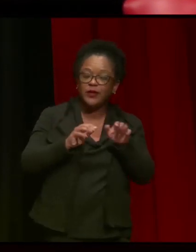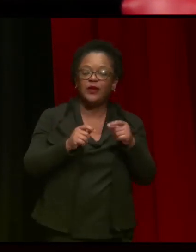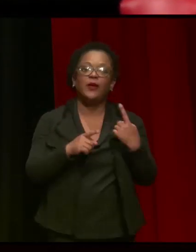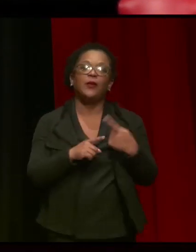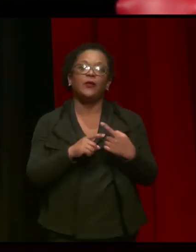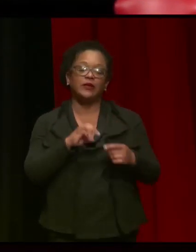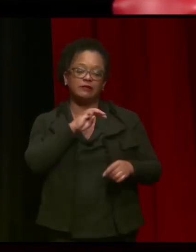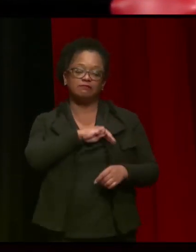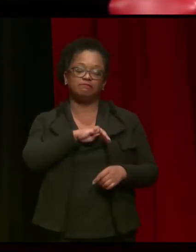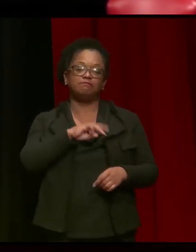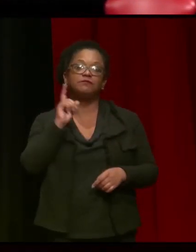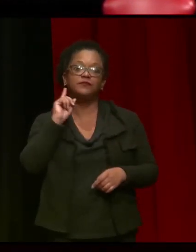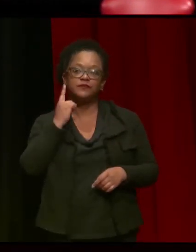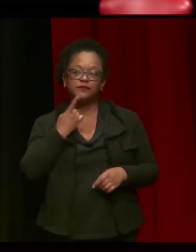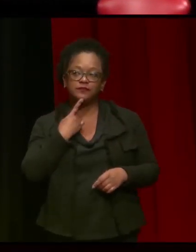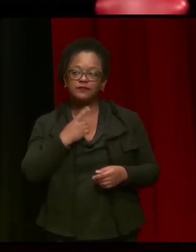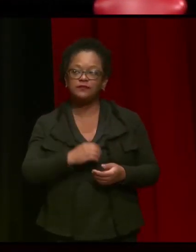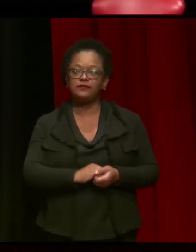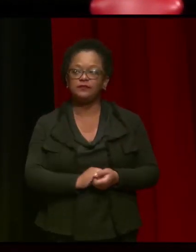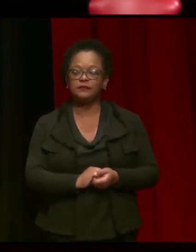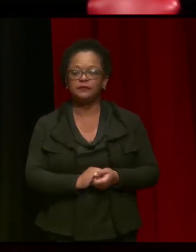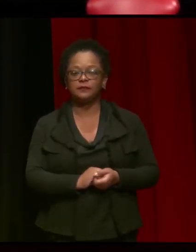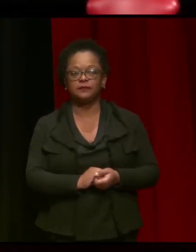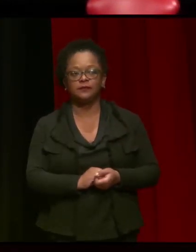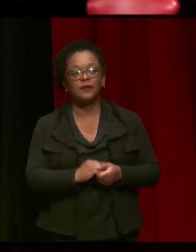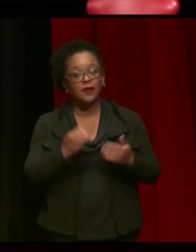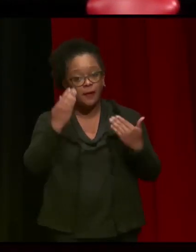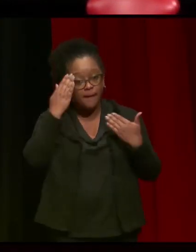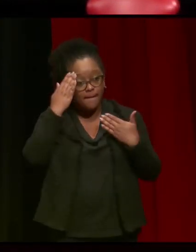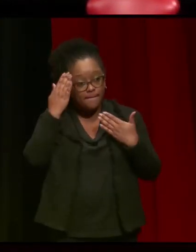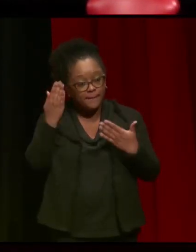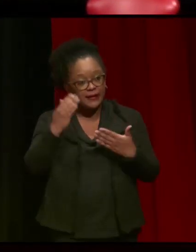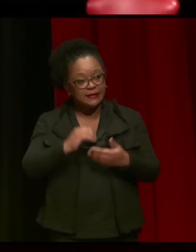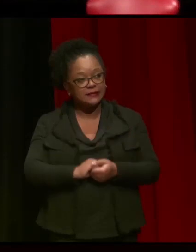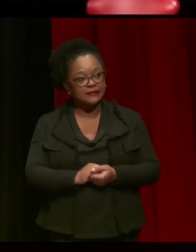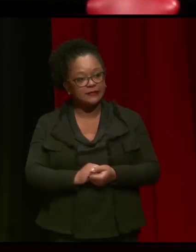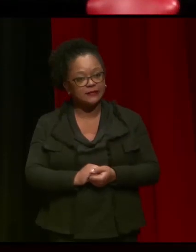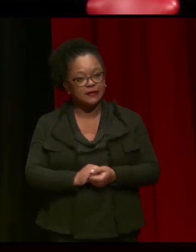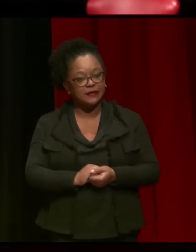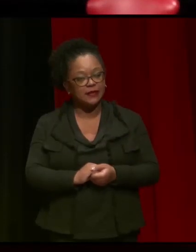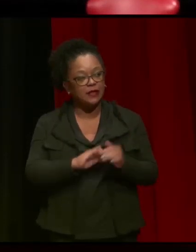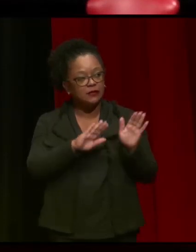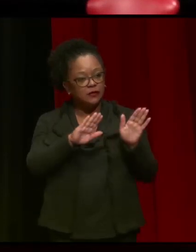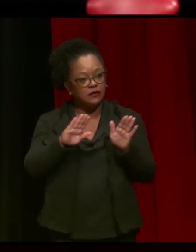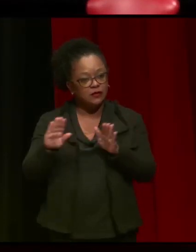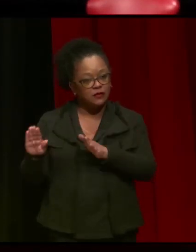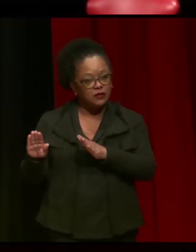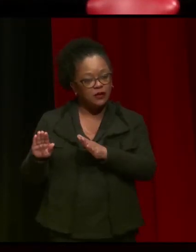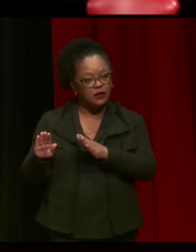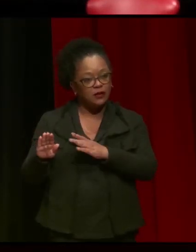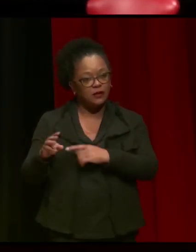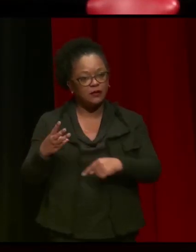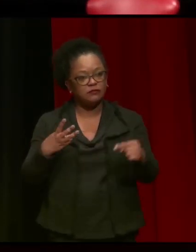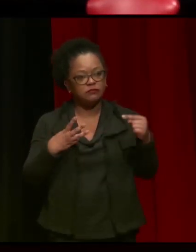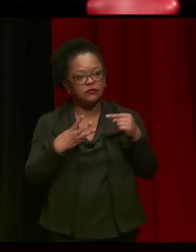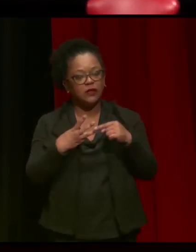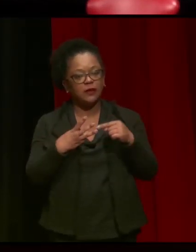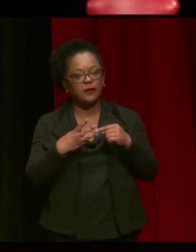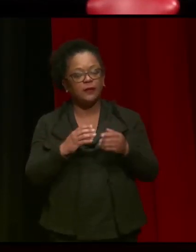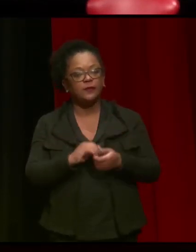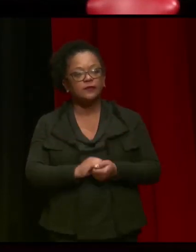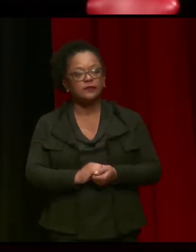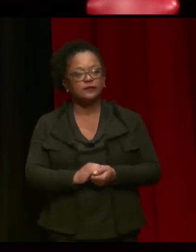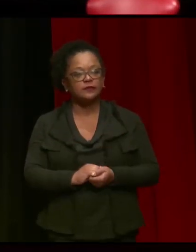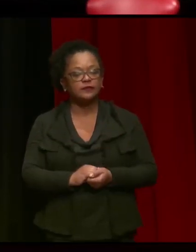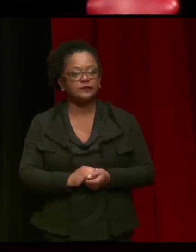que era uma coisa nova. Agora tem mais gente fazendo isso. Obrigado, gente. Vamos entrar na número 3, pessoal. O pessoal lá atrás